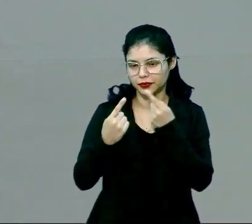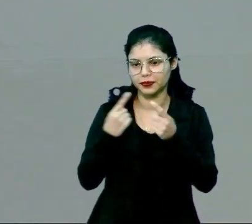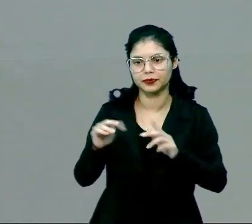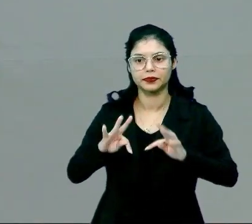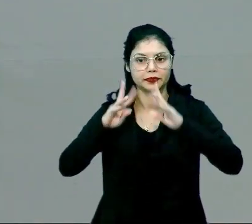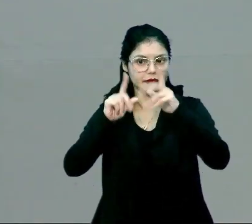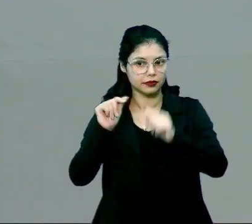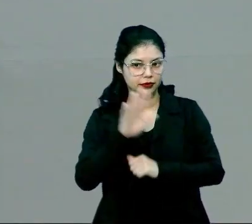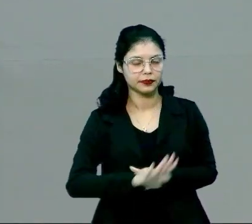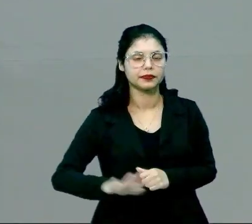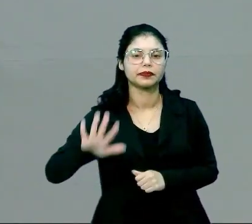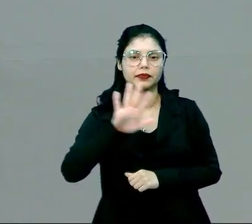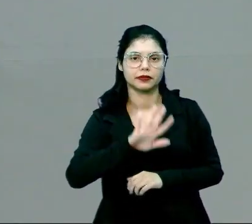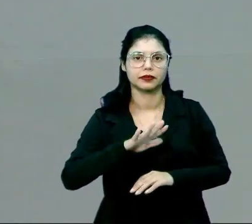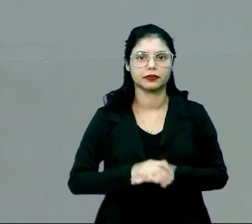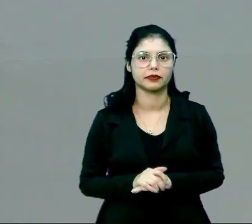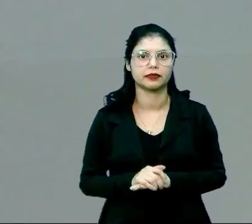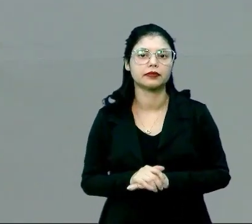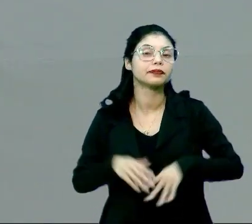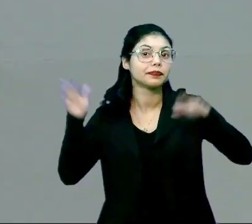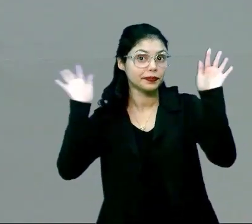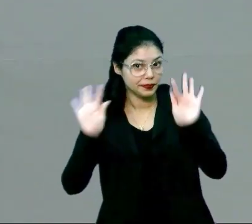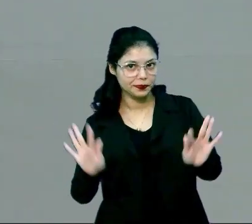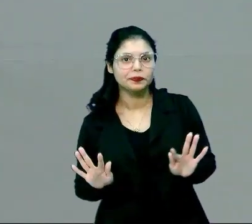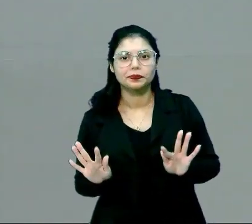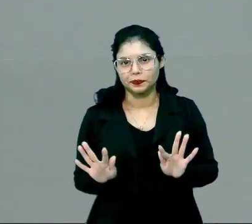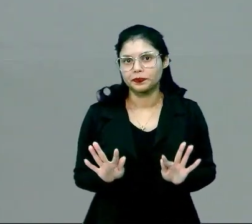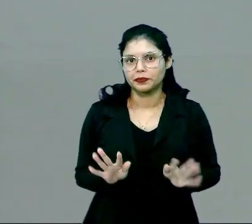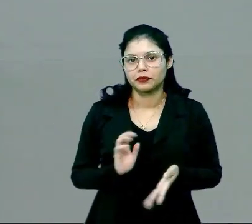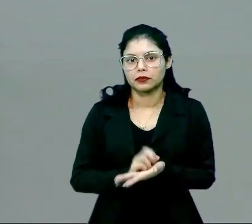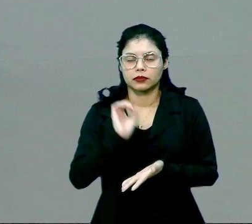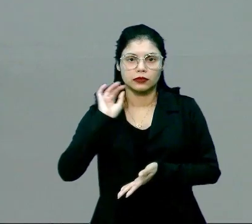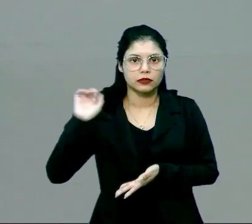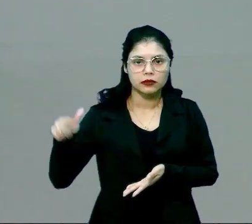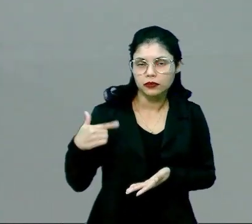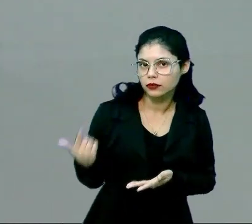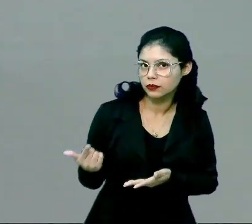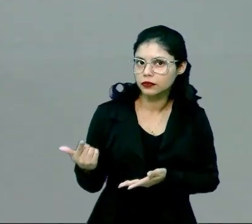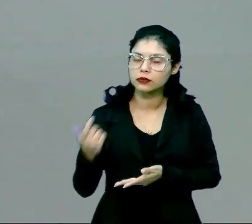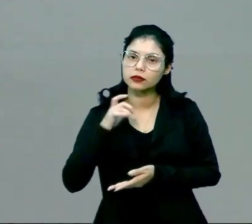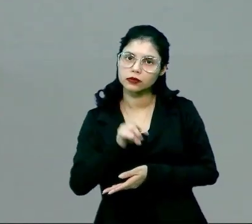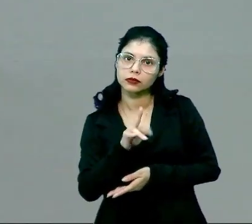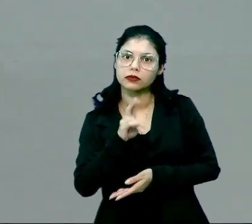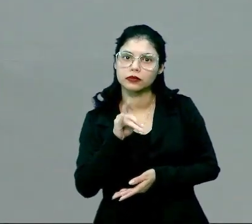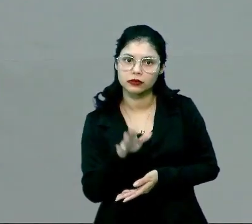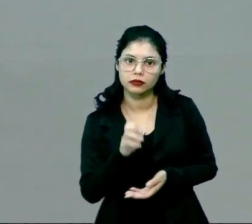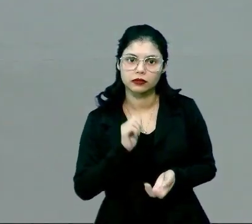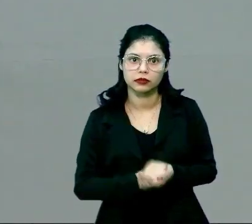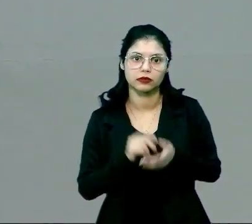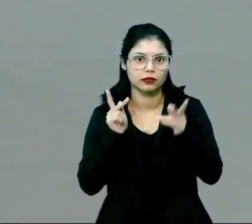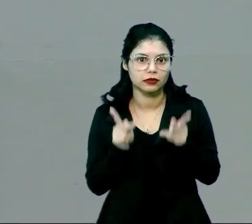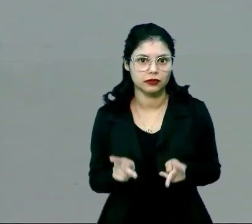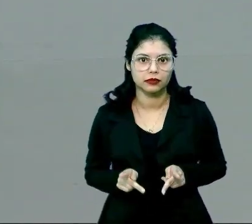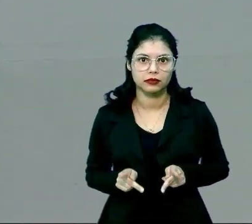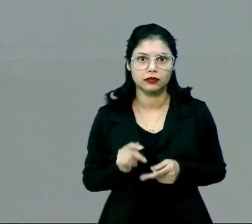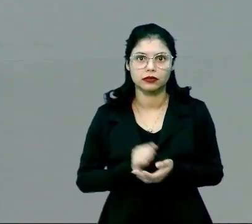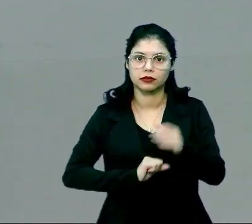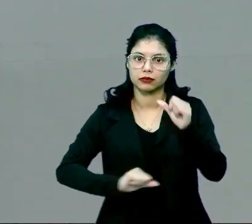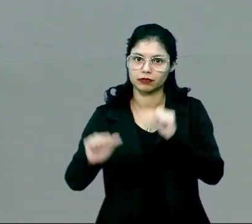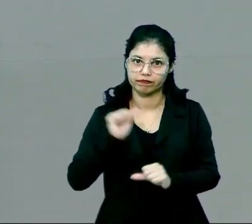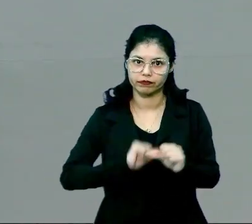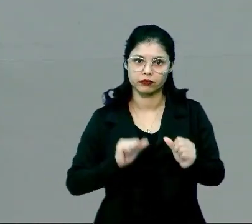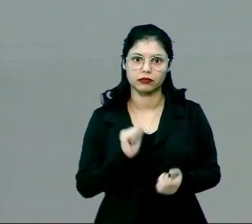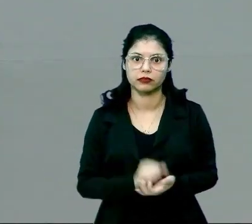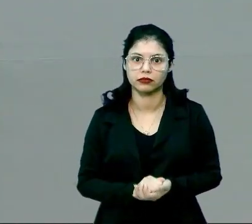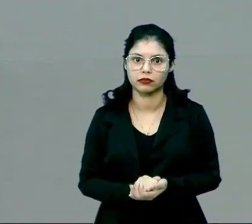todo mundo, Era alegre. Só que depois do acidente, o comportamento dele